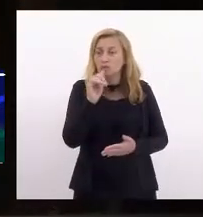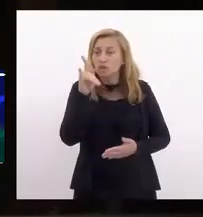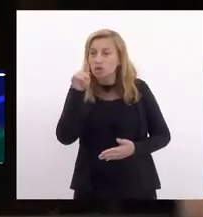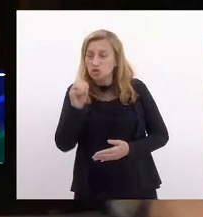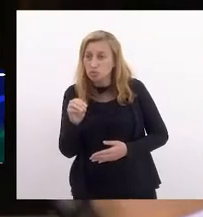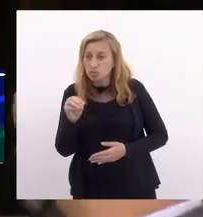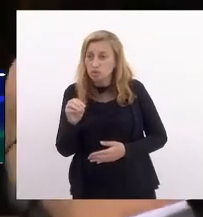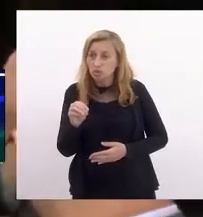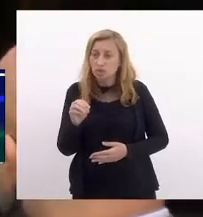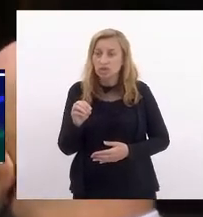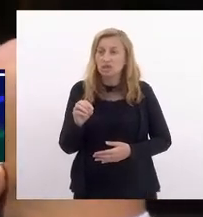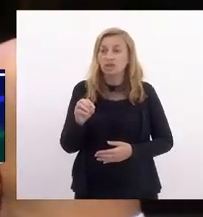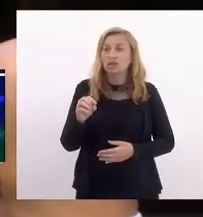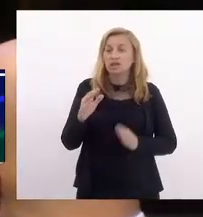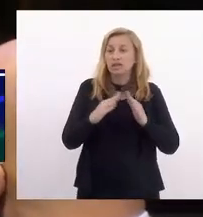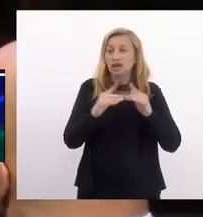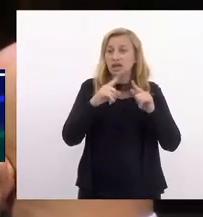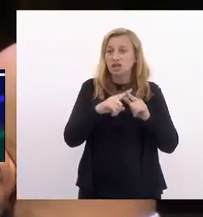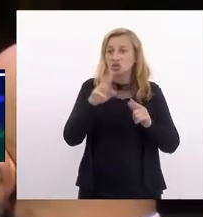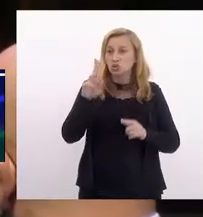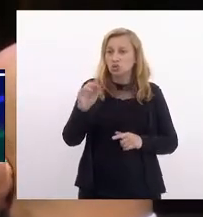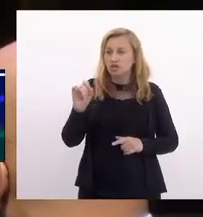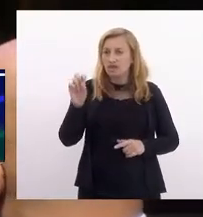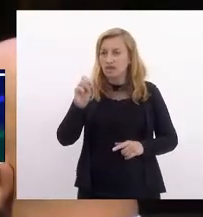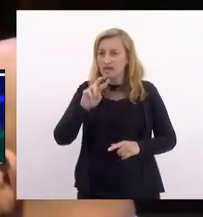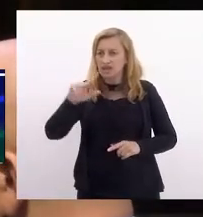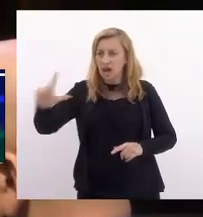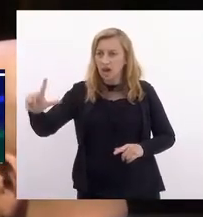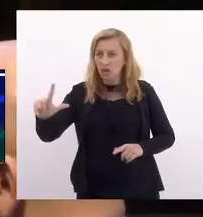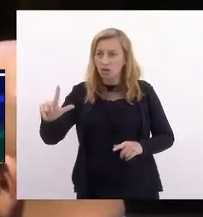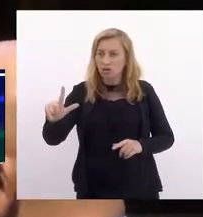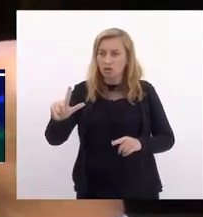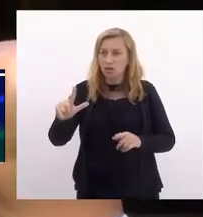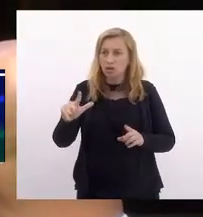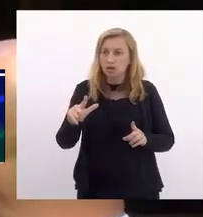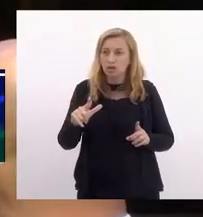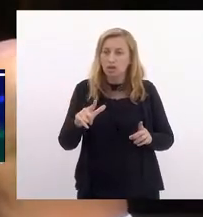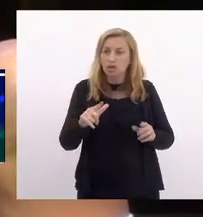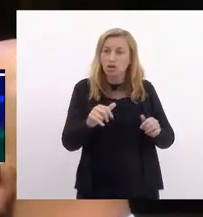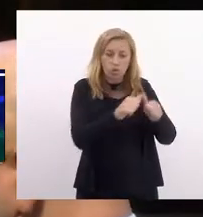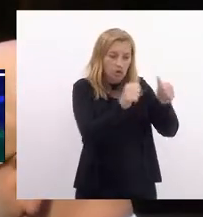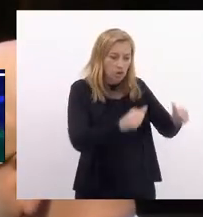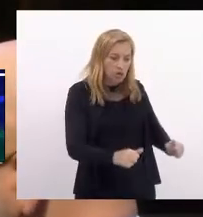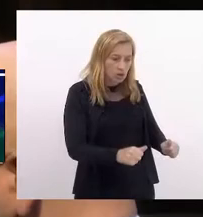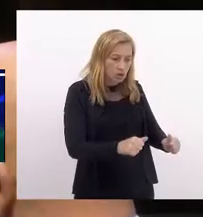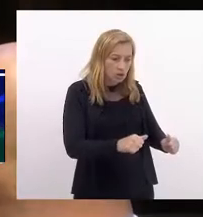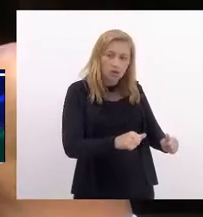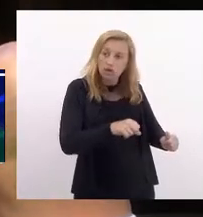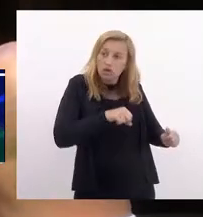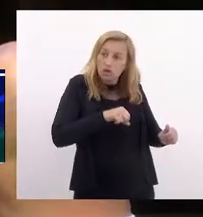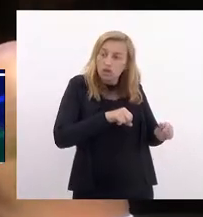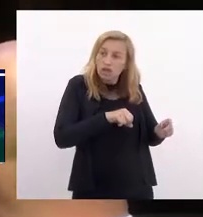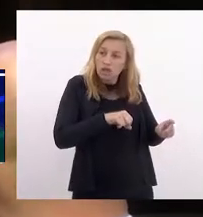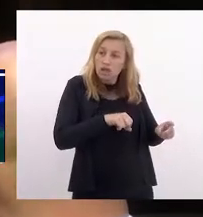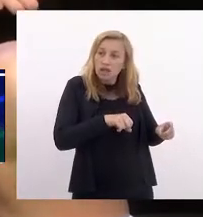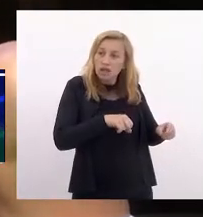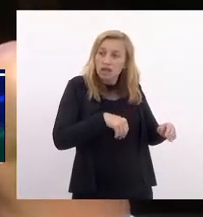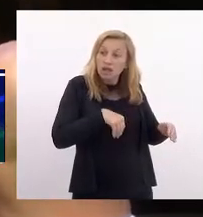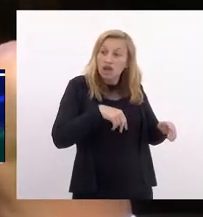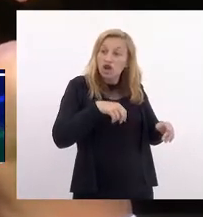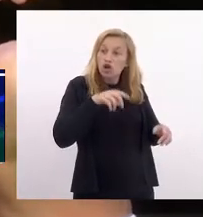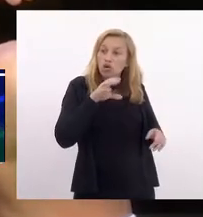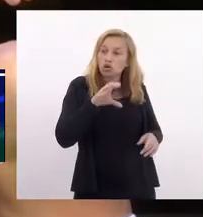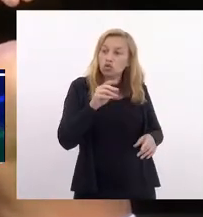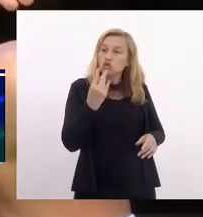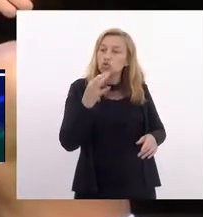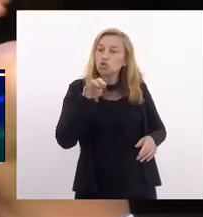vão ela dentro da igreja universal chutou a imagem de uma santa no canal de televisão da Igreja Universal